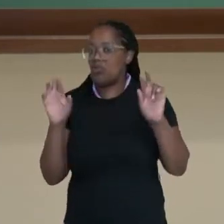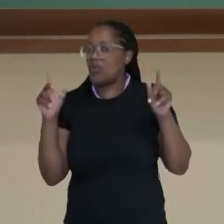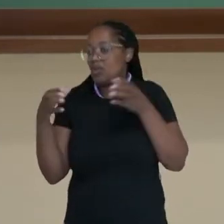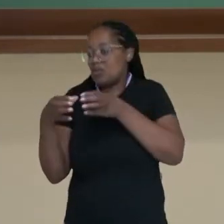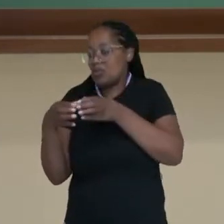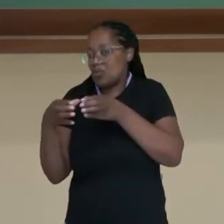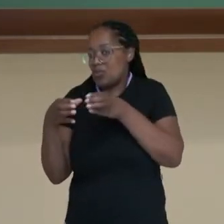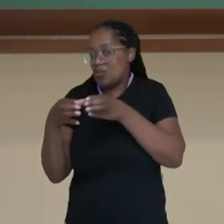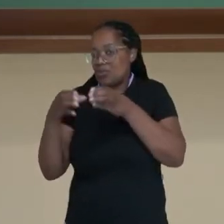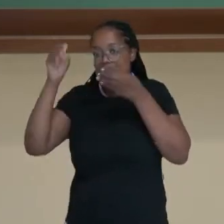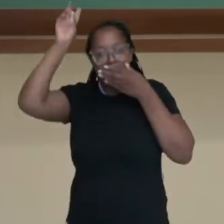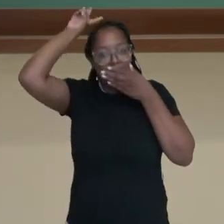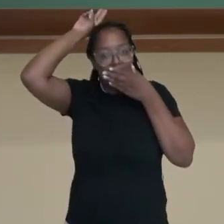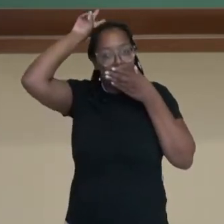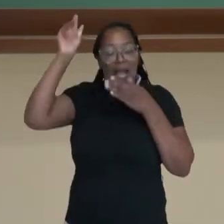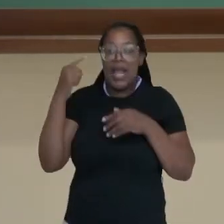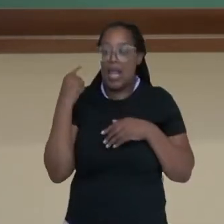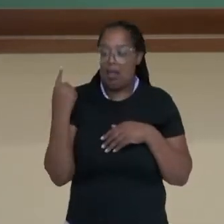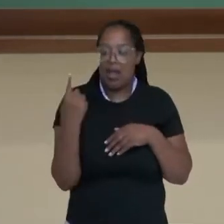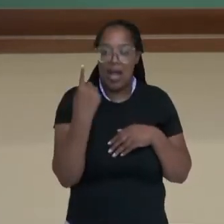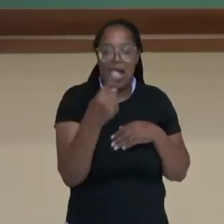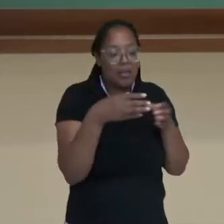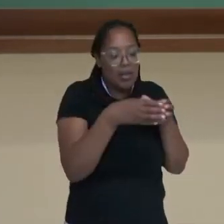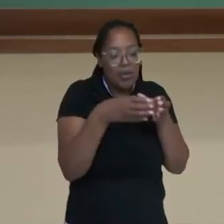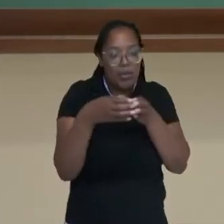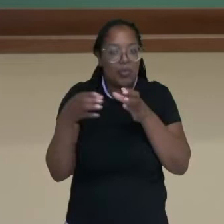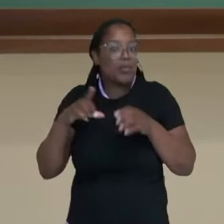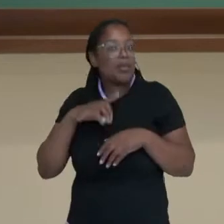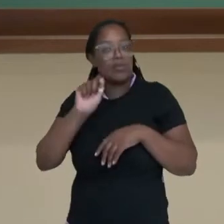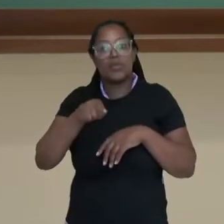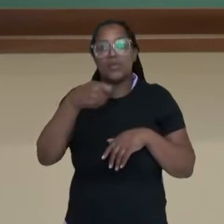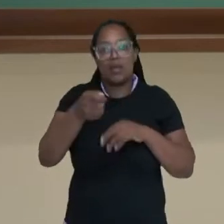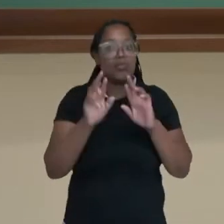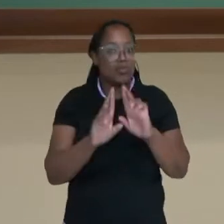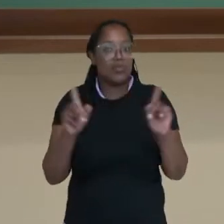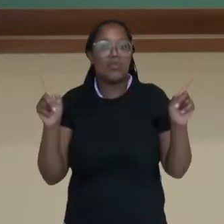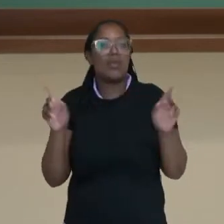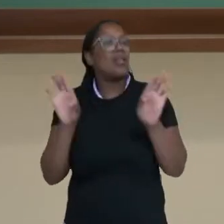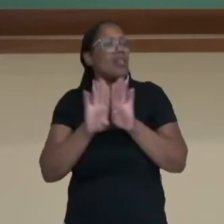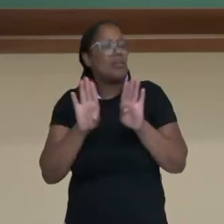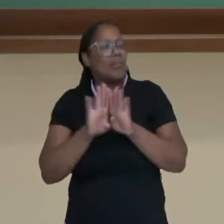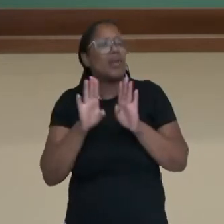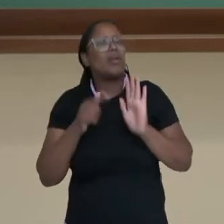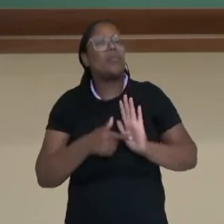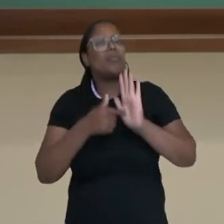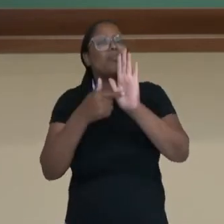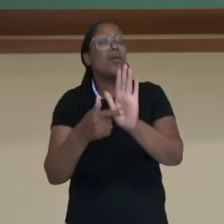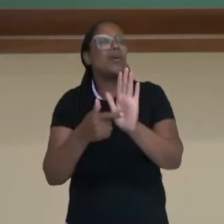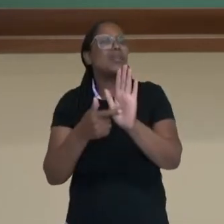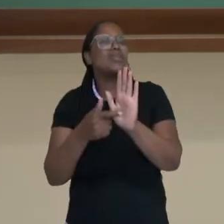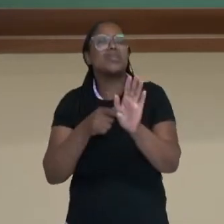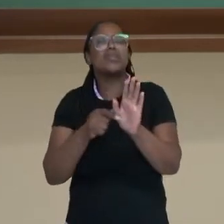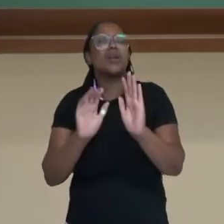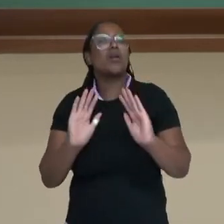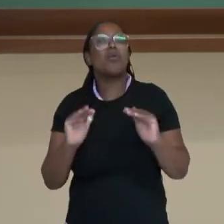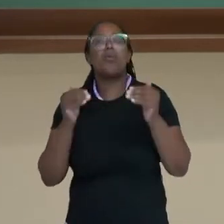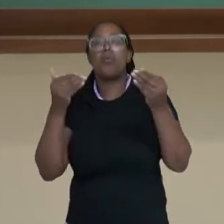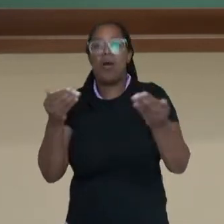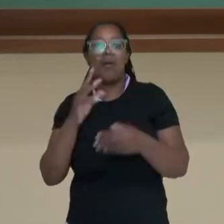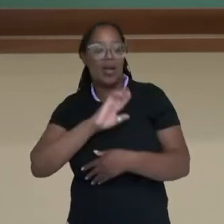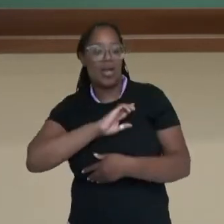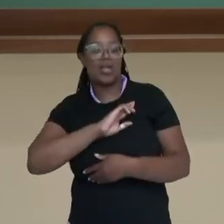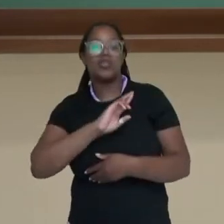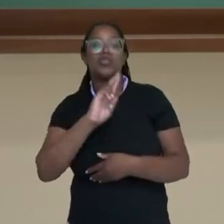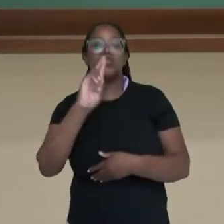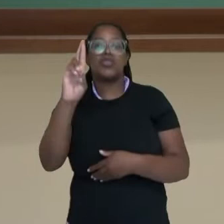e cada uma tem uma simbologia diferente, certo? Isso também mostra a qual